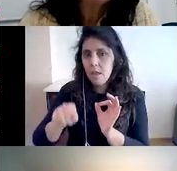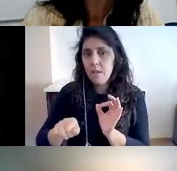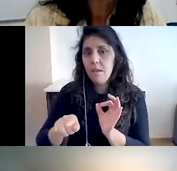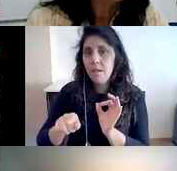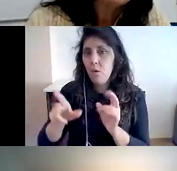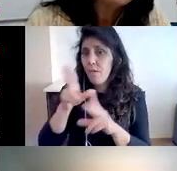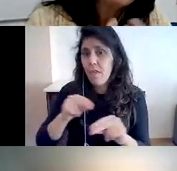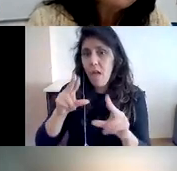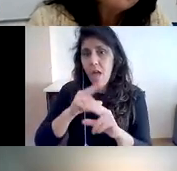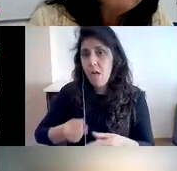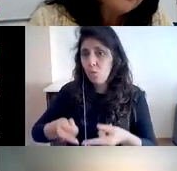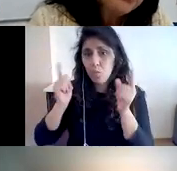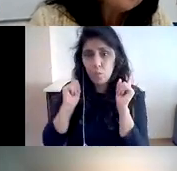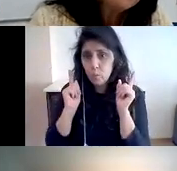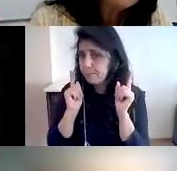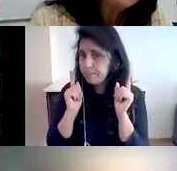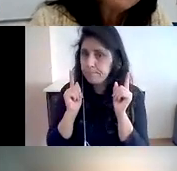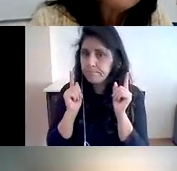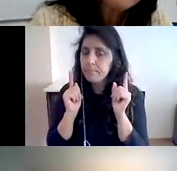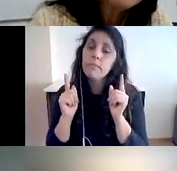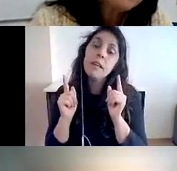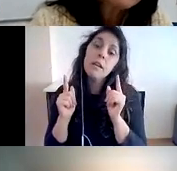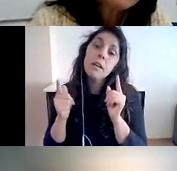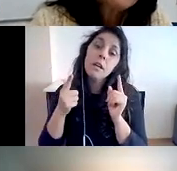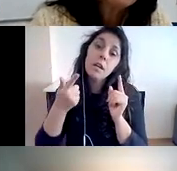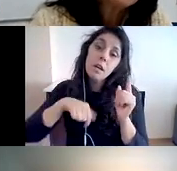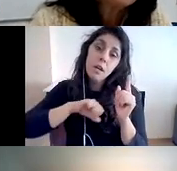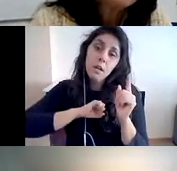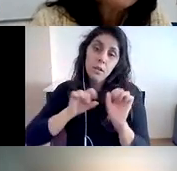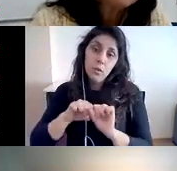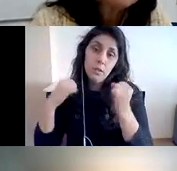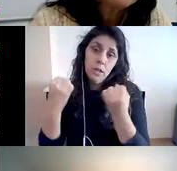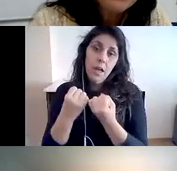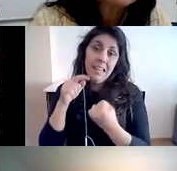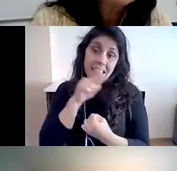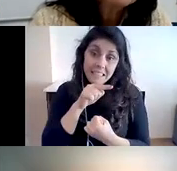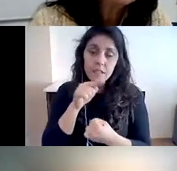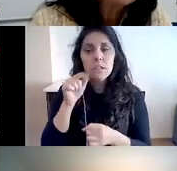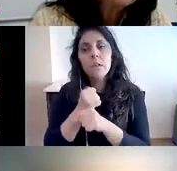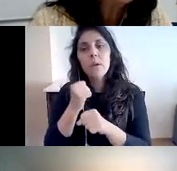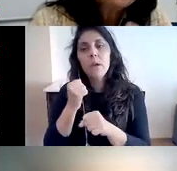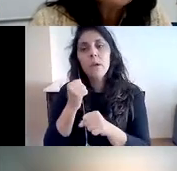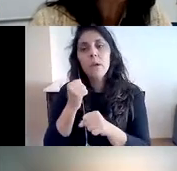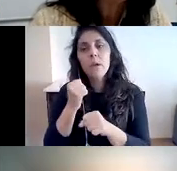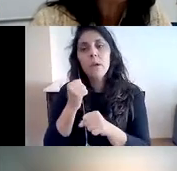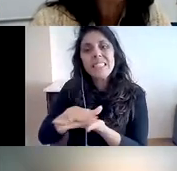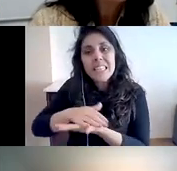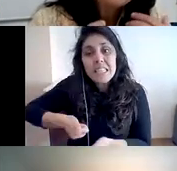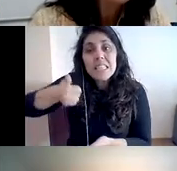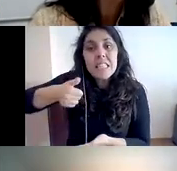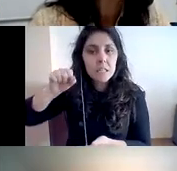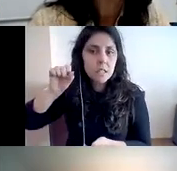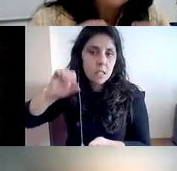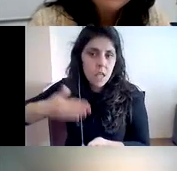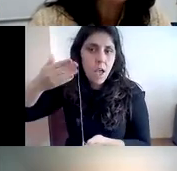nenhuma, que nas nossas sociedades, estes que foram os trabalhadores essenciais, que garantiram o nosso bem-estar,